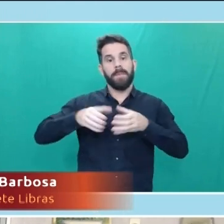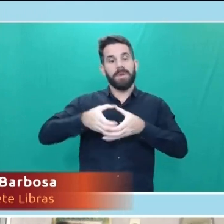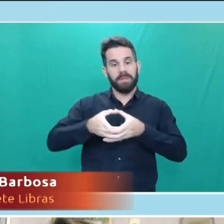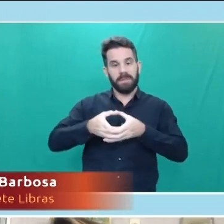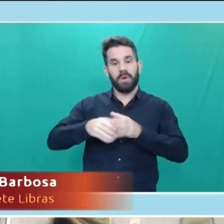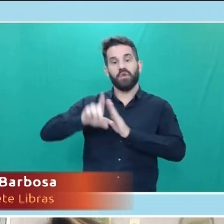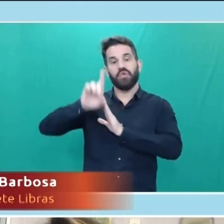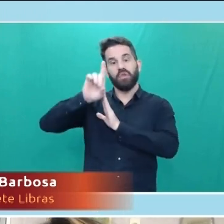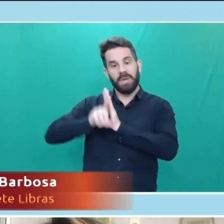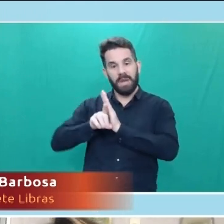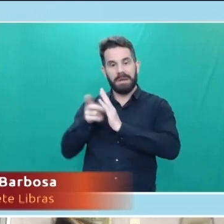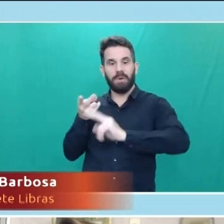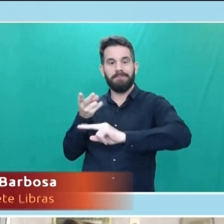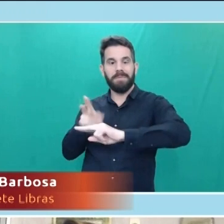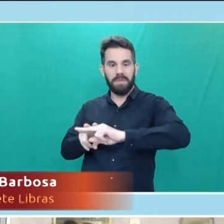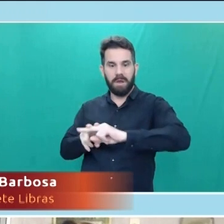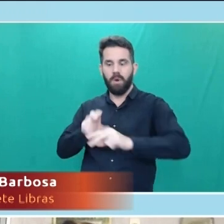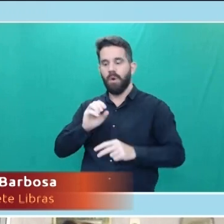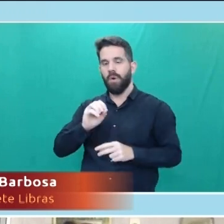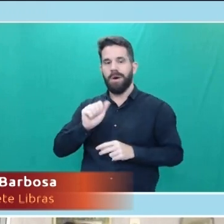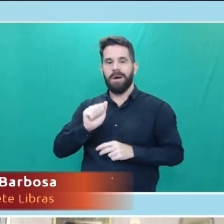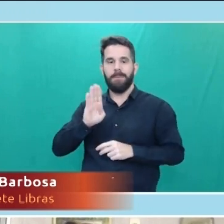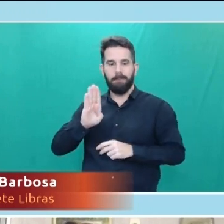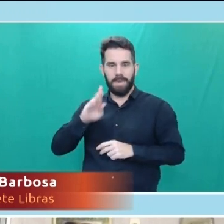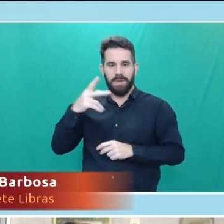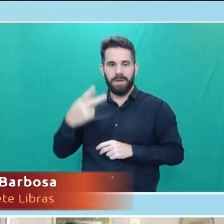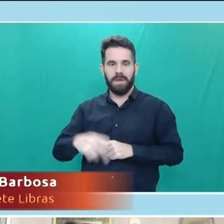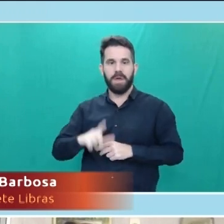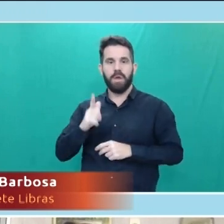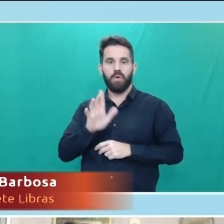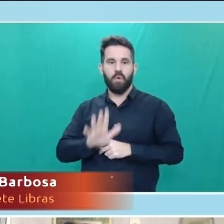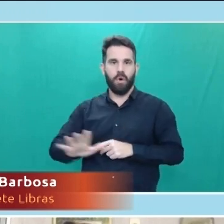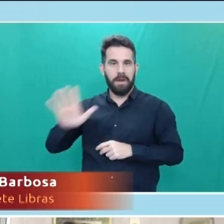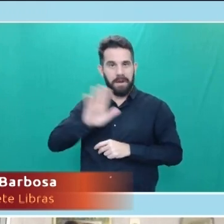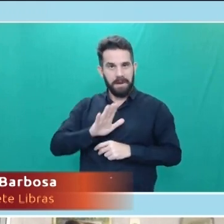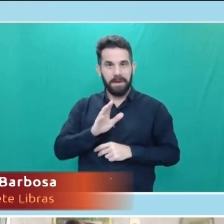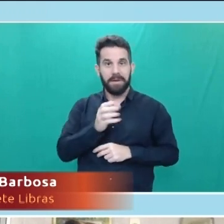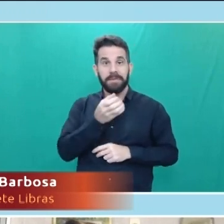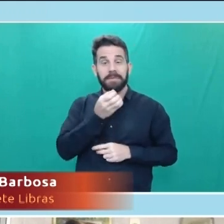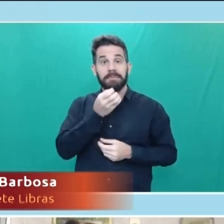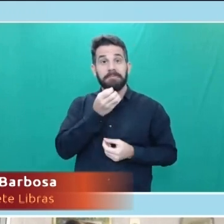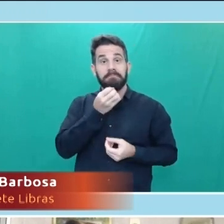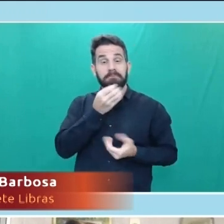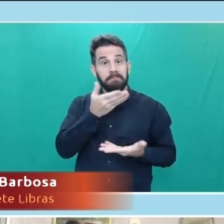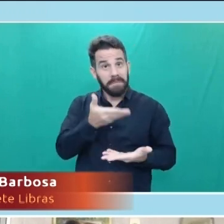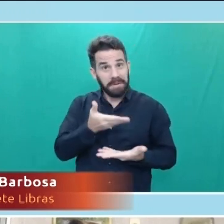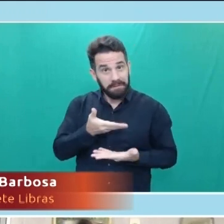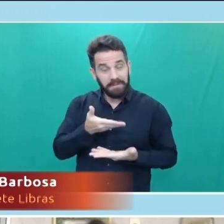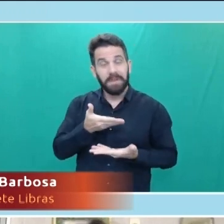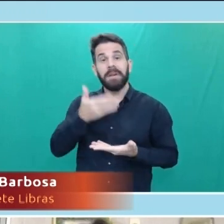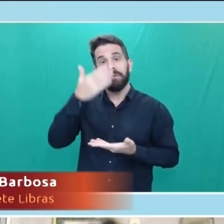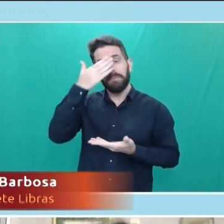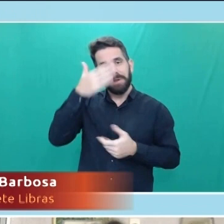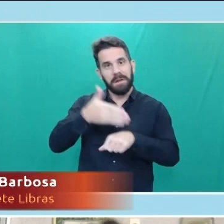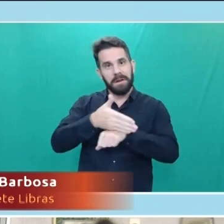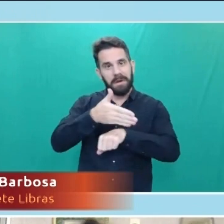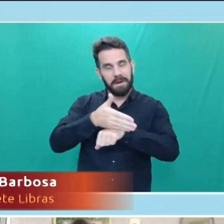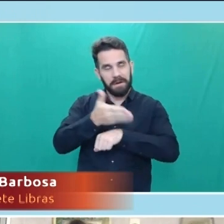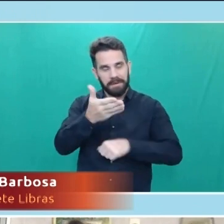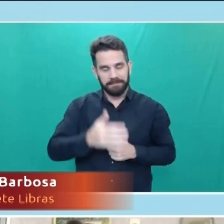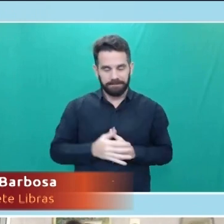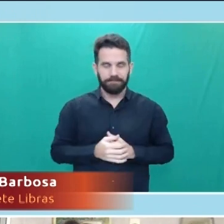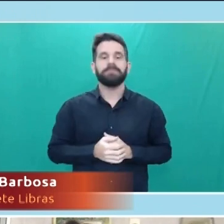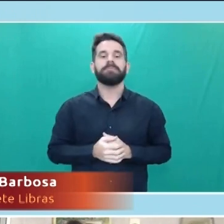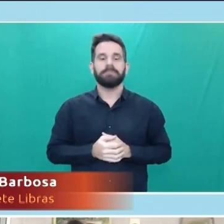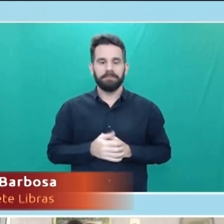Bartira, muito obrigada pela sua presença. Peço que você se apresente para o nosso público. Olá, Camila, boa tarde. Prazer estar aqui com